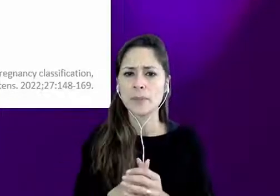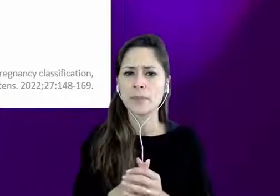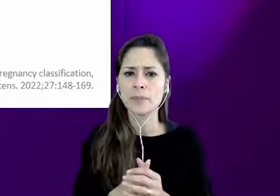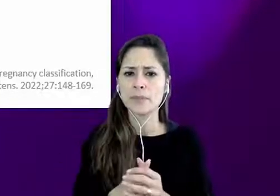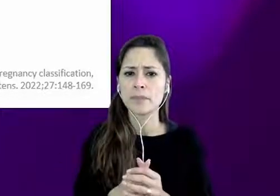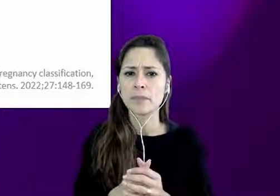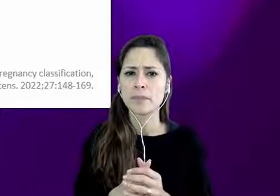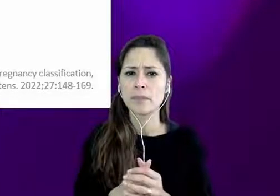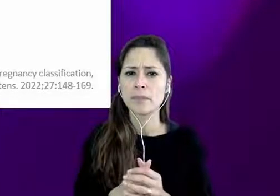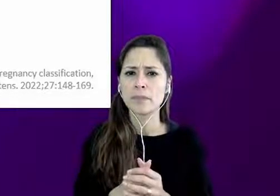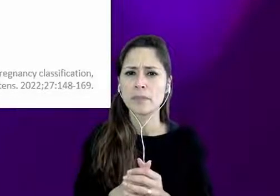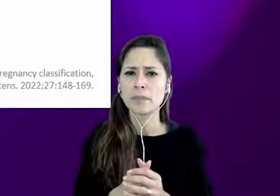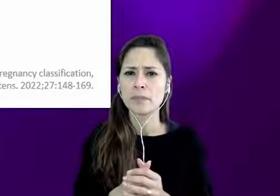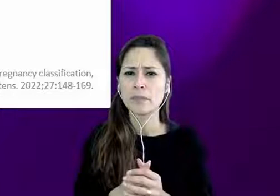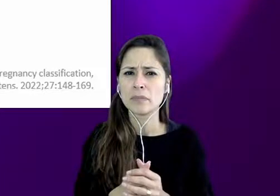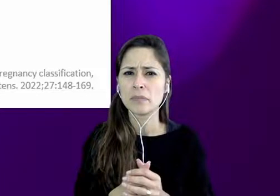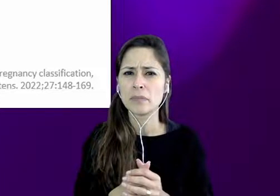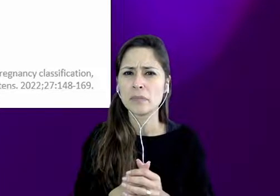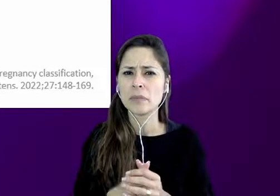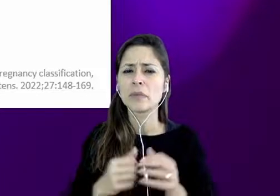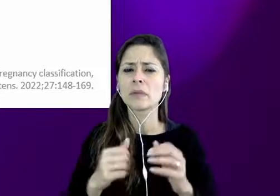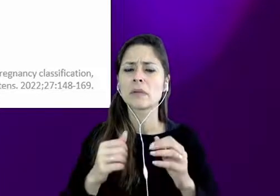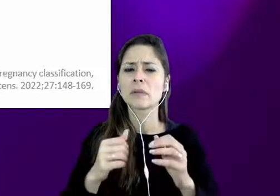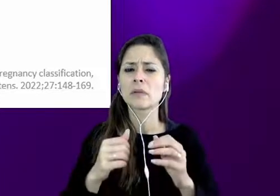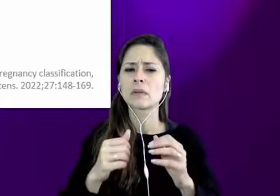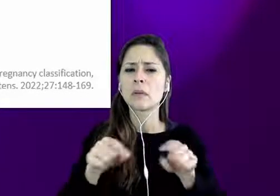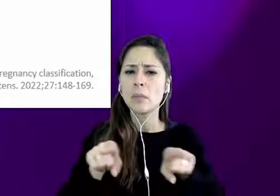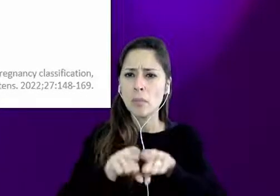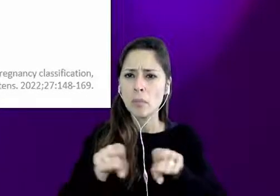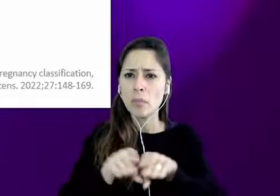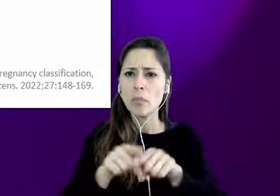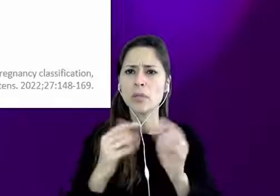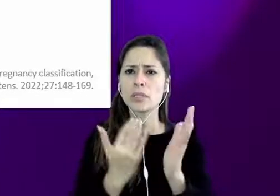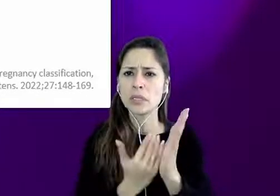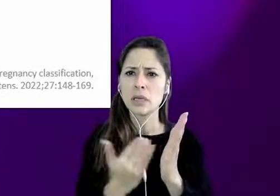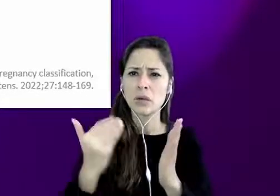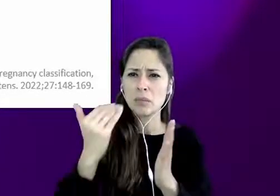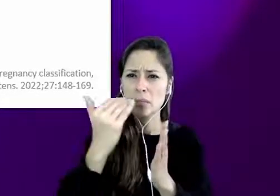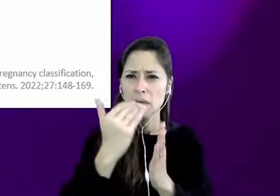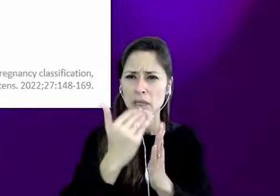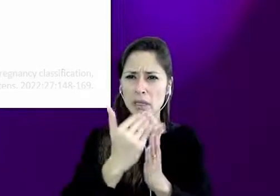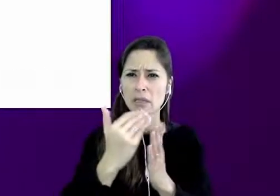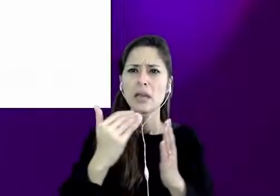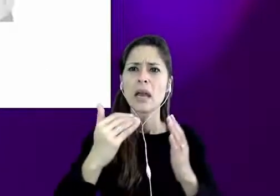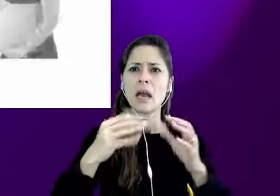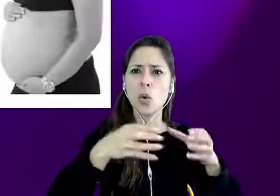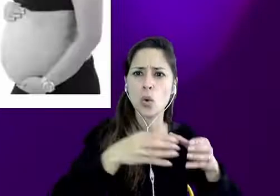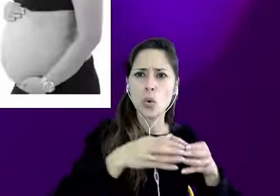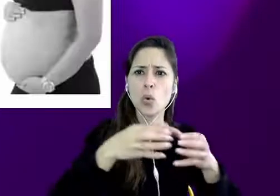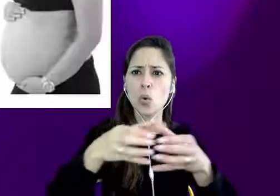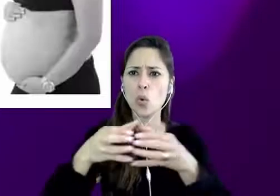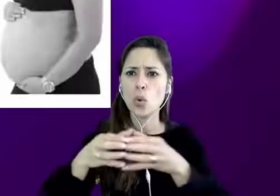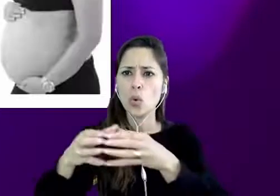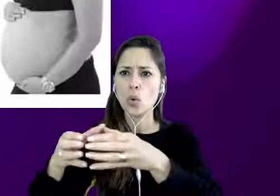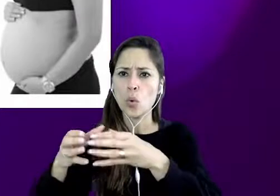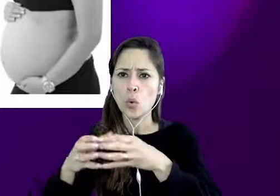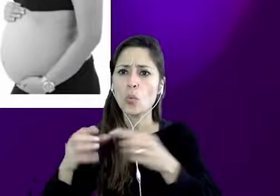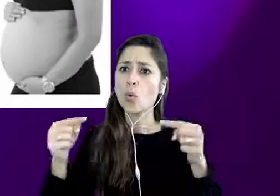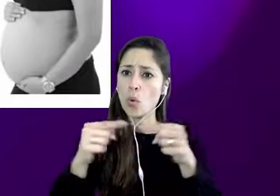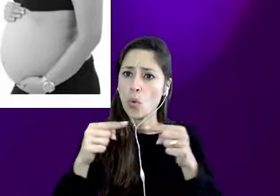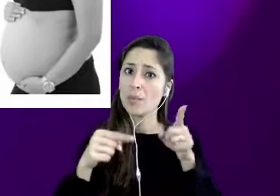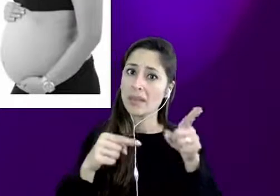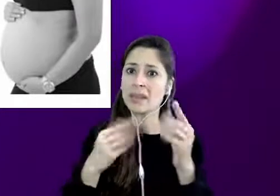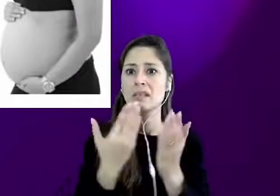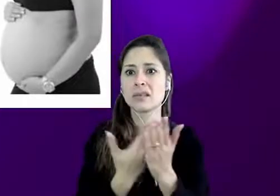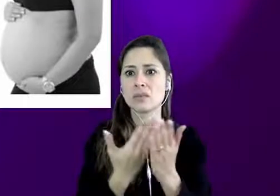também a disponibilidade de biomarcadores, a gente pode ampliar ainda mais o encontro desses grupos que podem se beneficiar dessas estratégias, fazendo com que